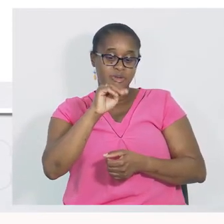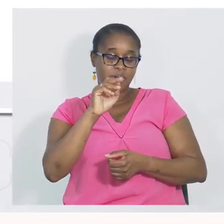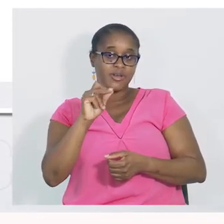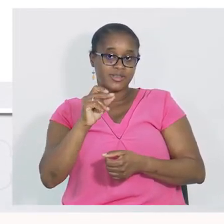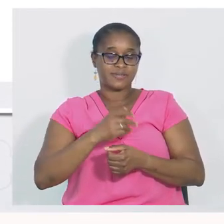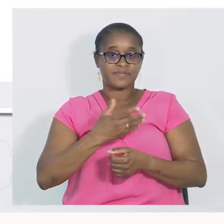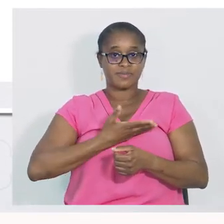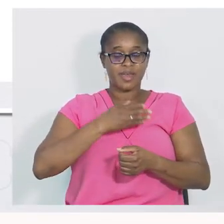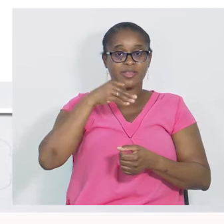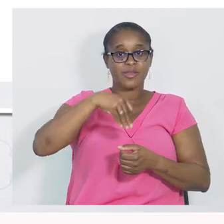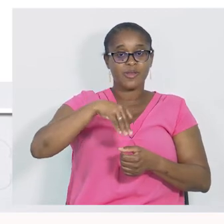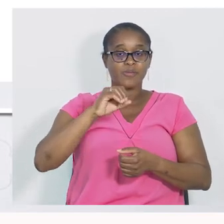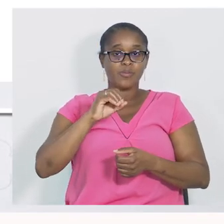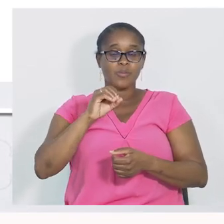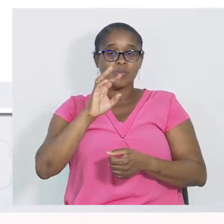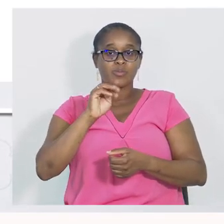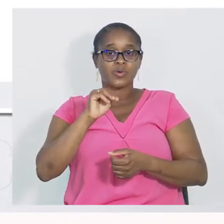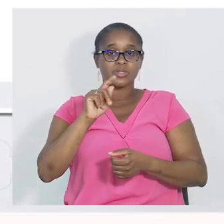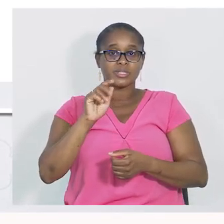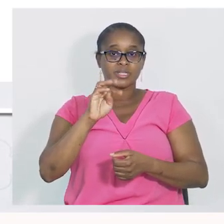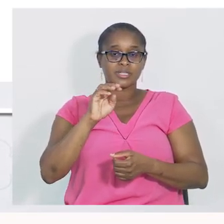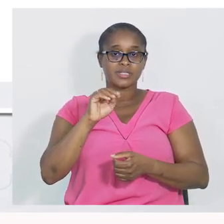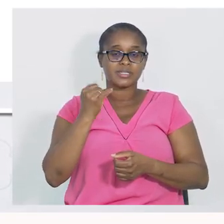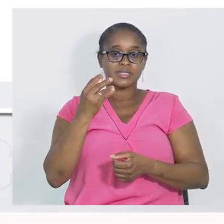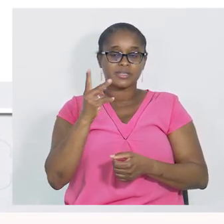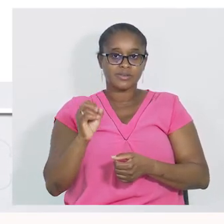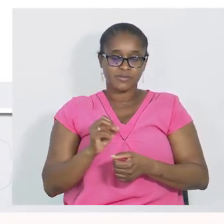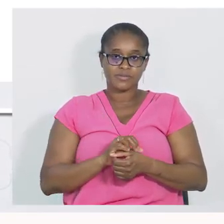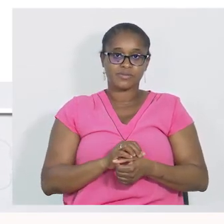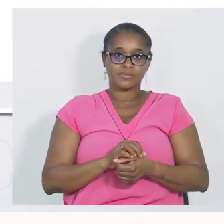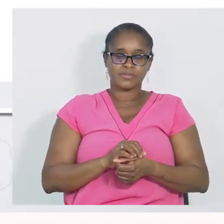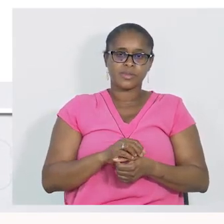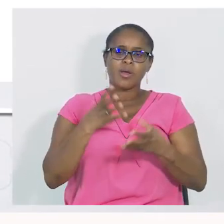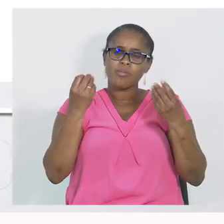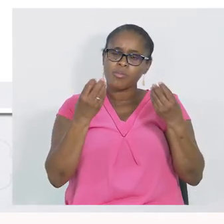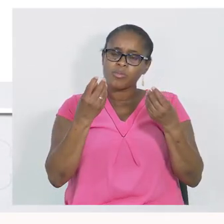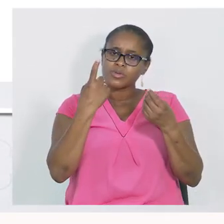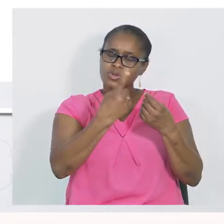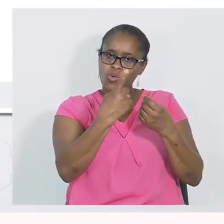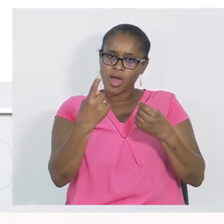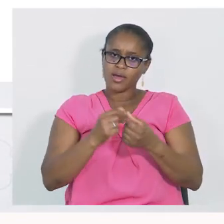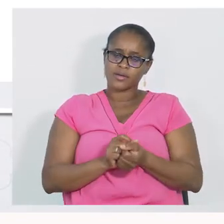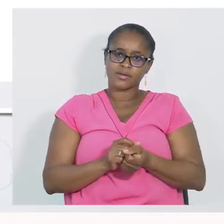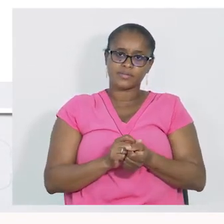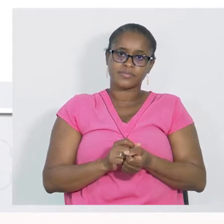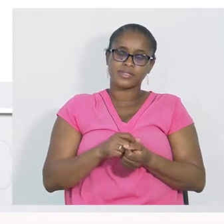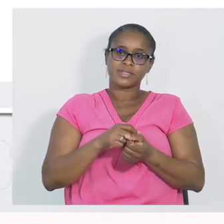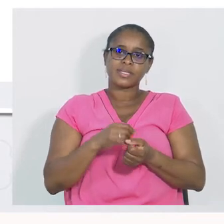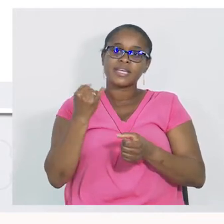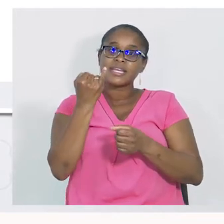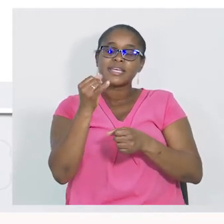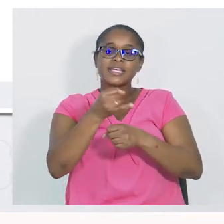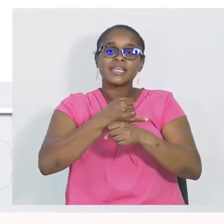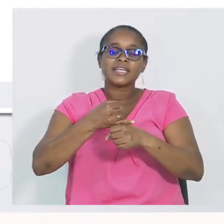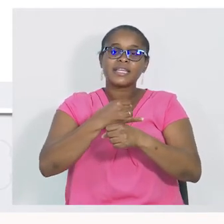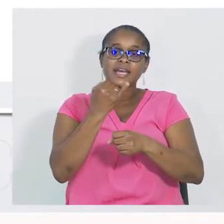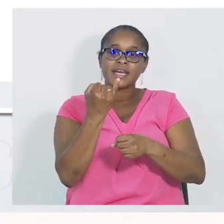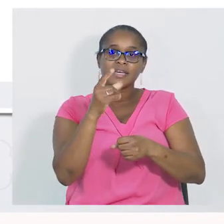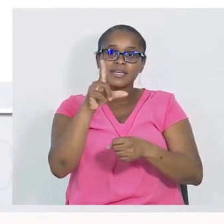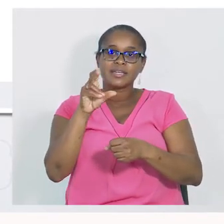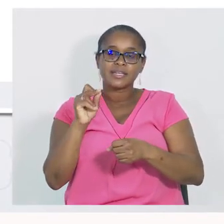terão de me ajudar a fazer. Aliás, vocês vão fazer em casa e eu vou acompanhar. Nas frases que